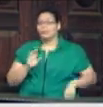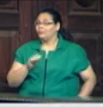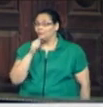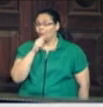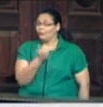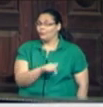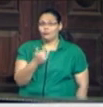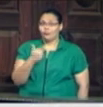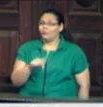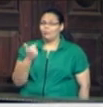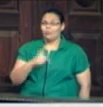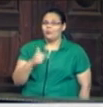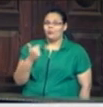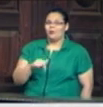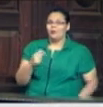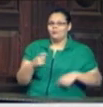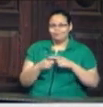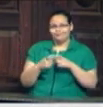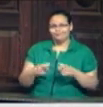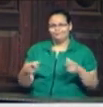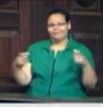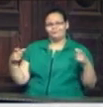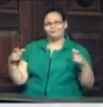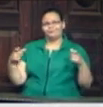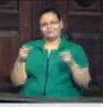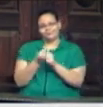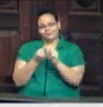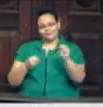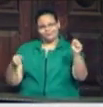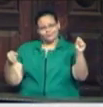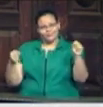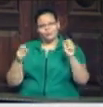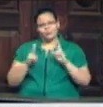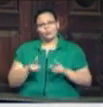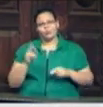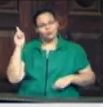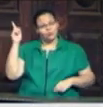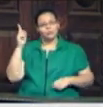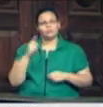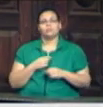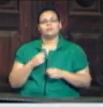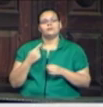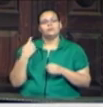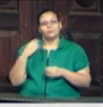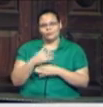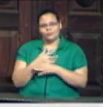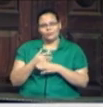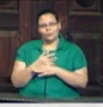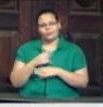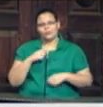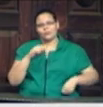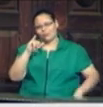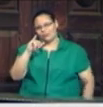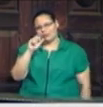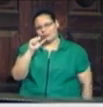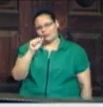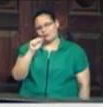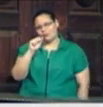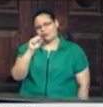sequer a dimensão que tinha o IASERJ Central. E o